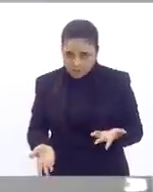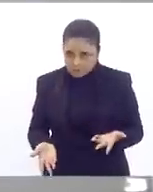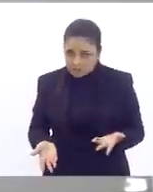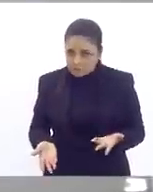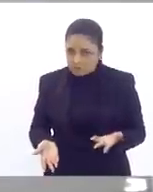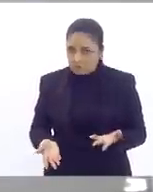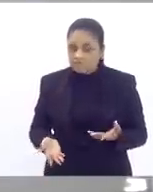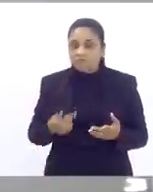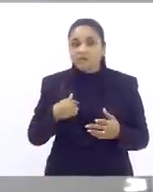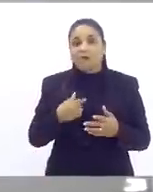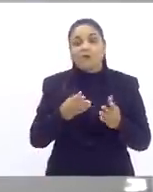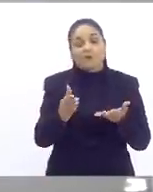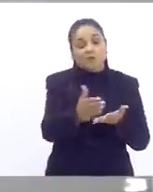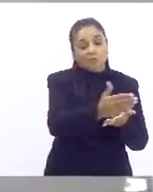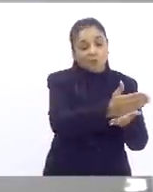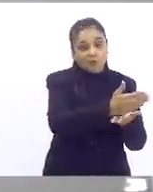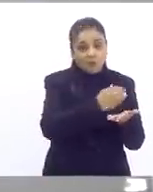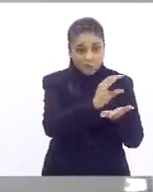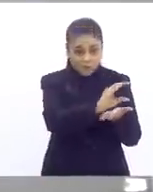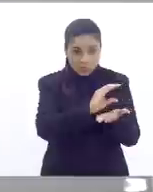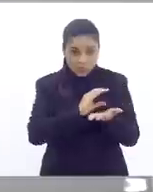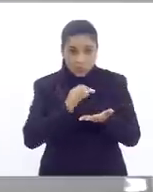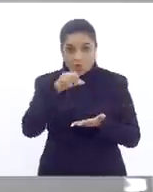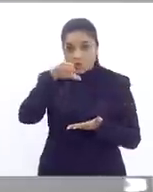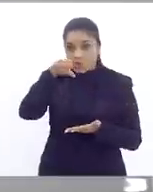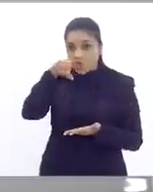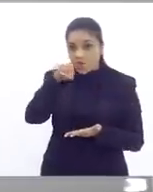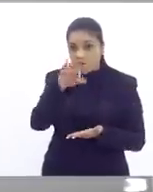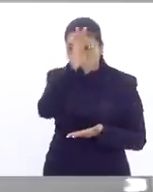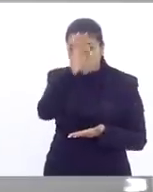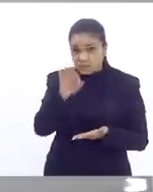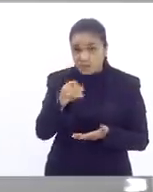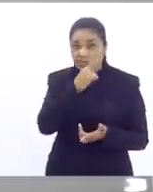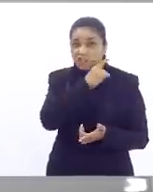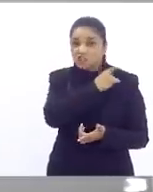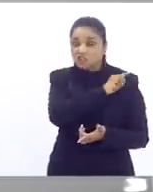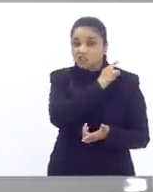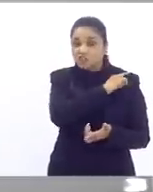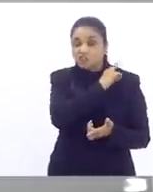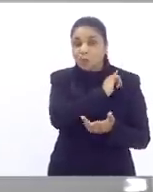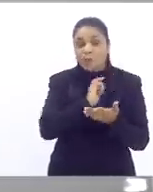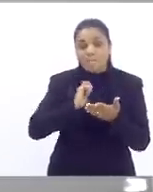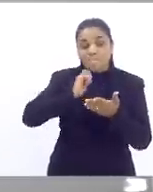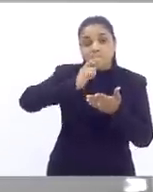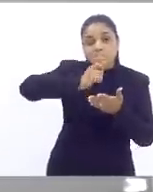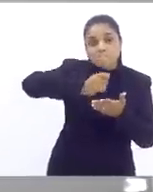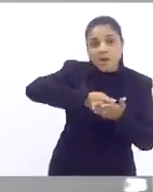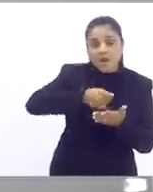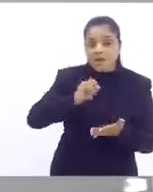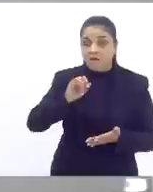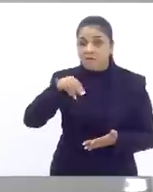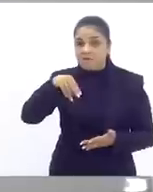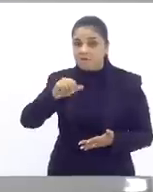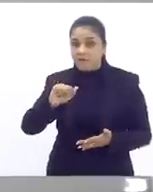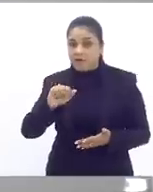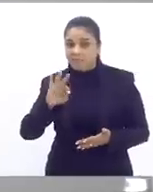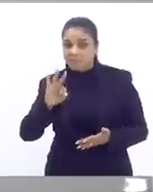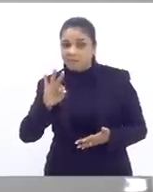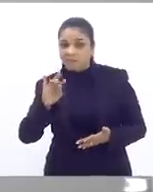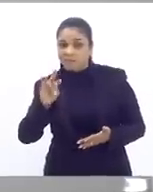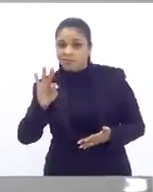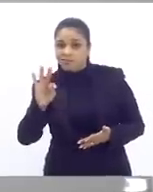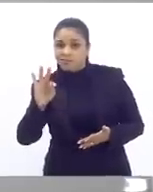quase 90% dele é para gestão da folha de nativo pensionista e para o próprio